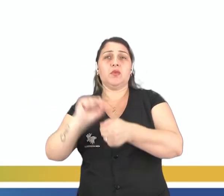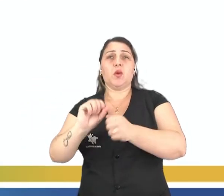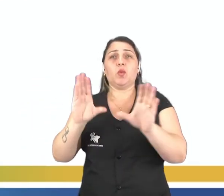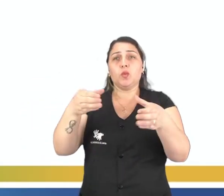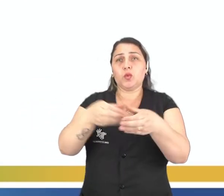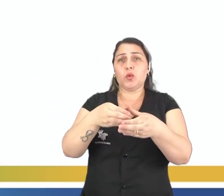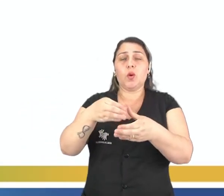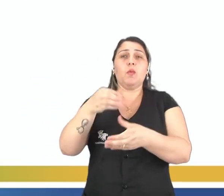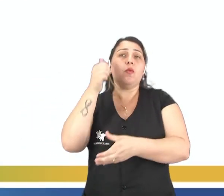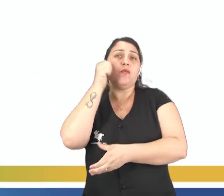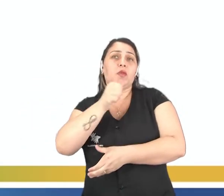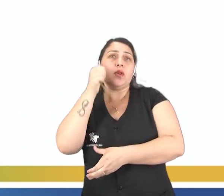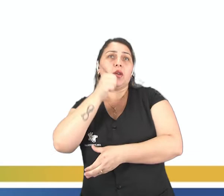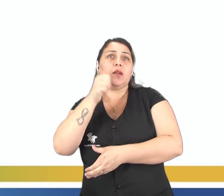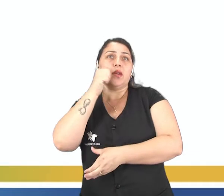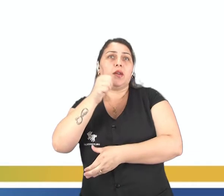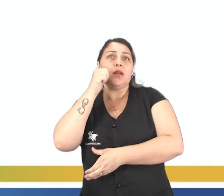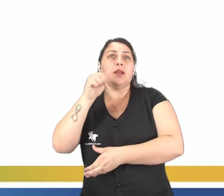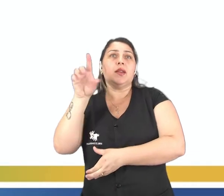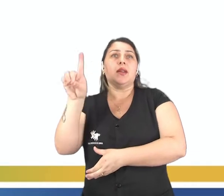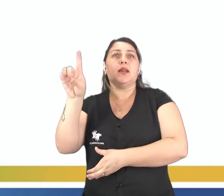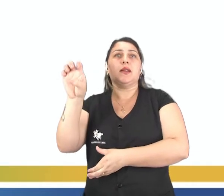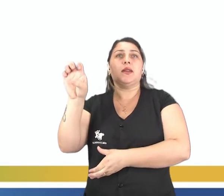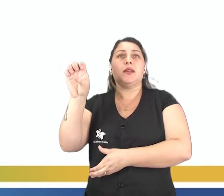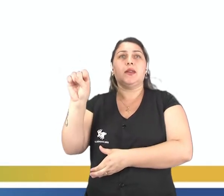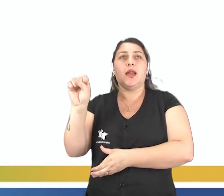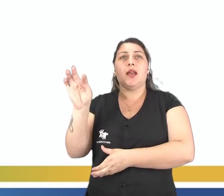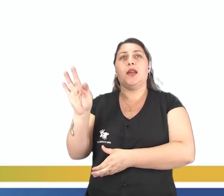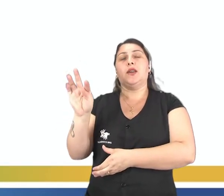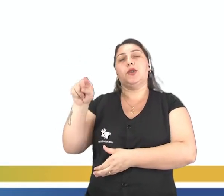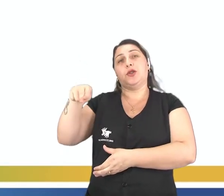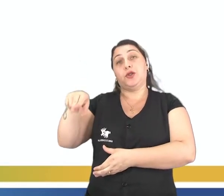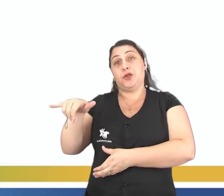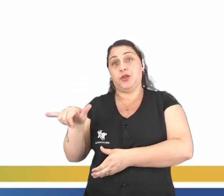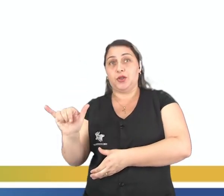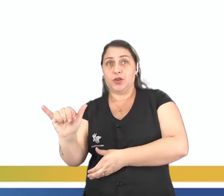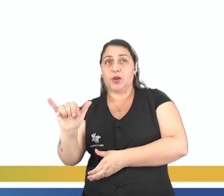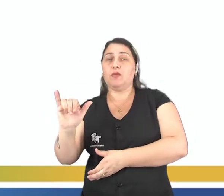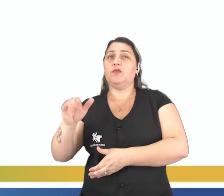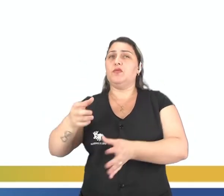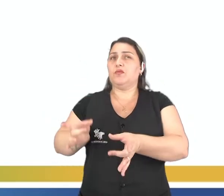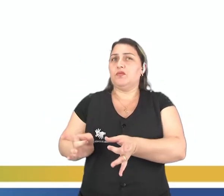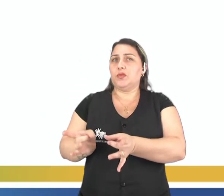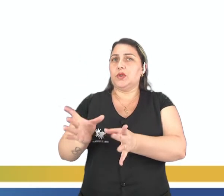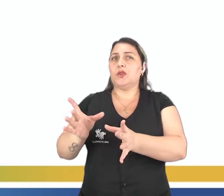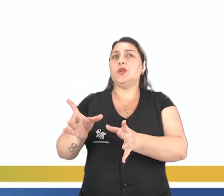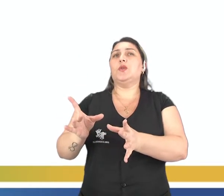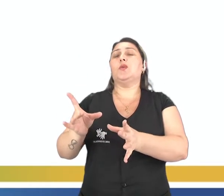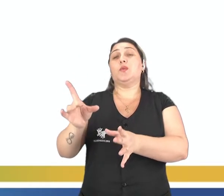grupo feminino chamado Destiny's Child, que já vendeu 50 milhões de discos mundialmente.